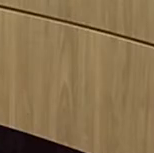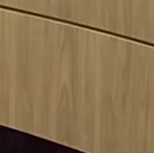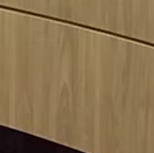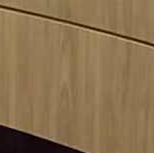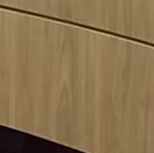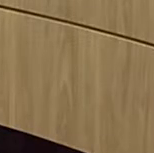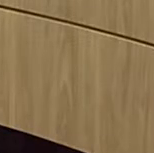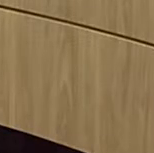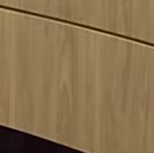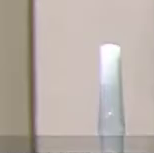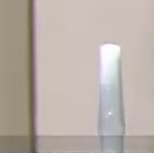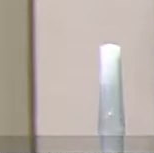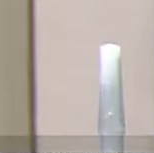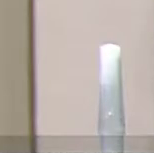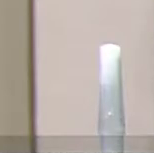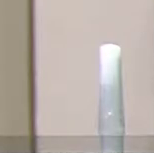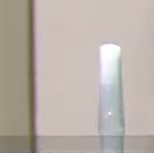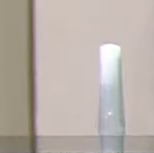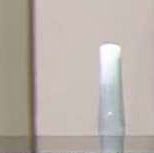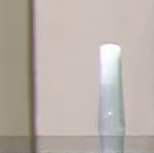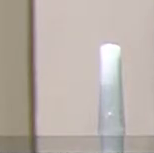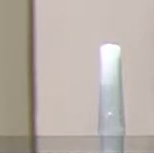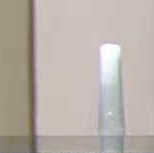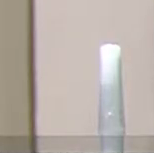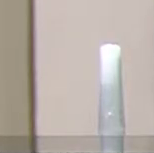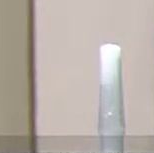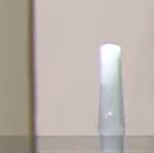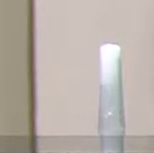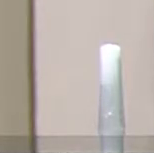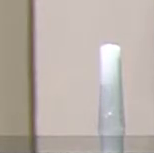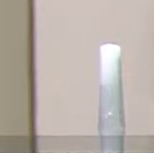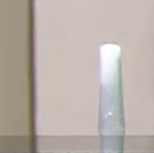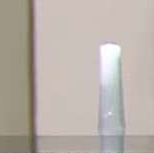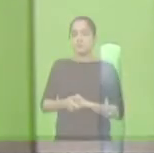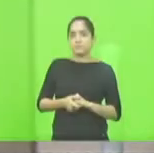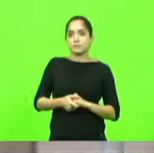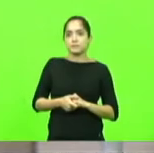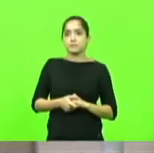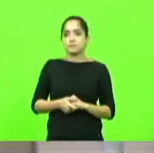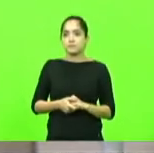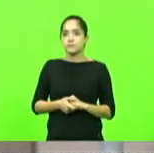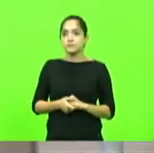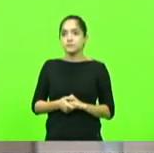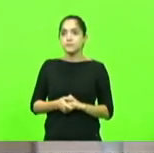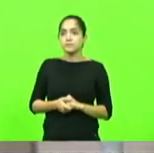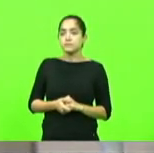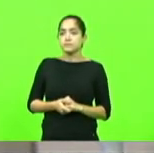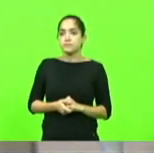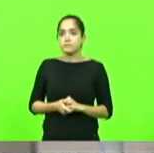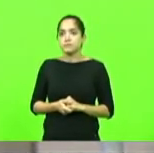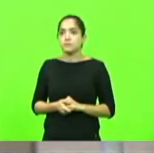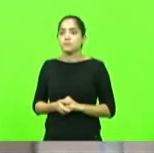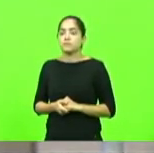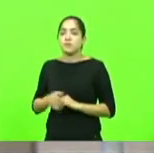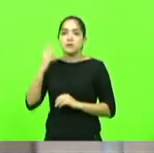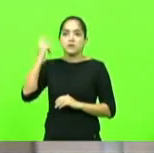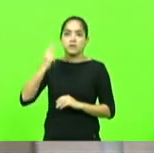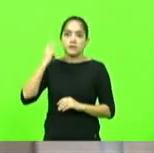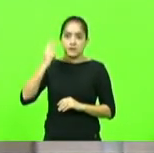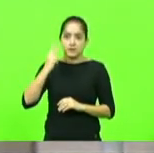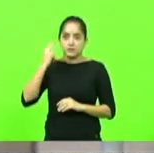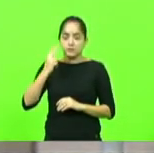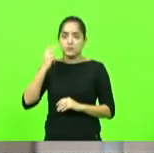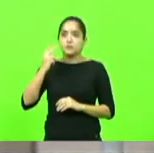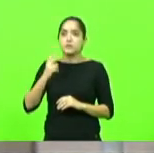Reaberta a sessão, passamos à ordem do dia, mas antes registro com uma alegria a presença aqui no Parlamento Catarinense dos vereadores do meu município de